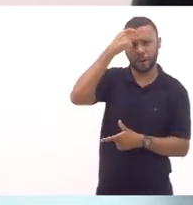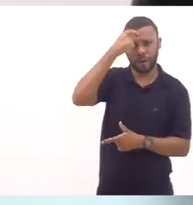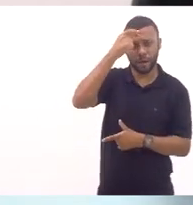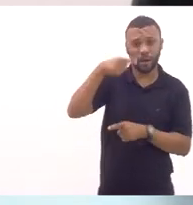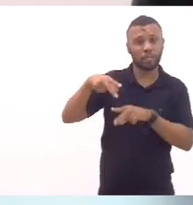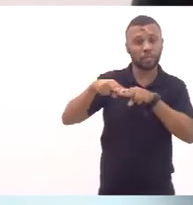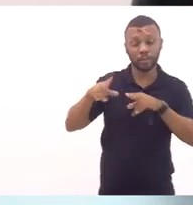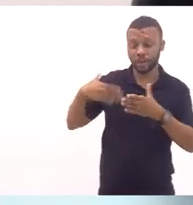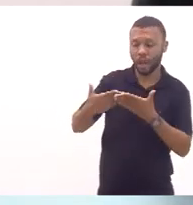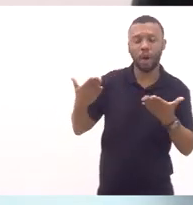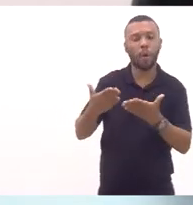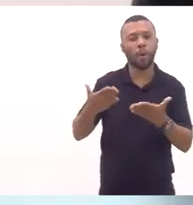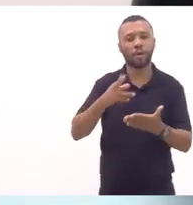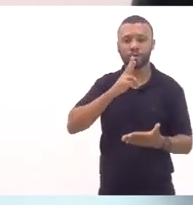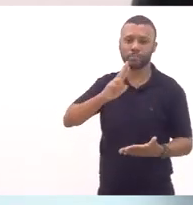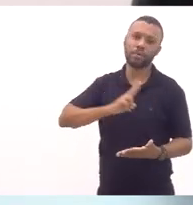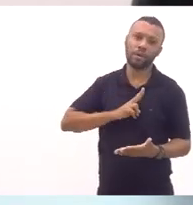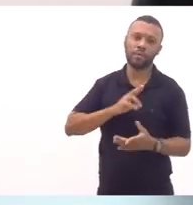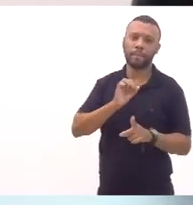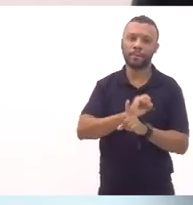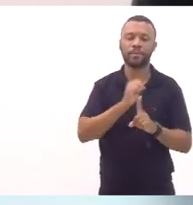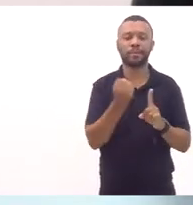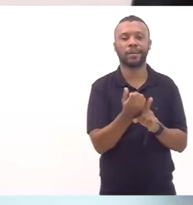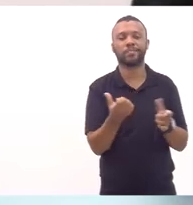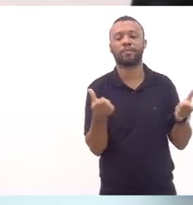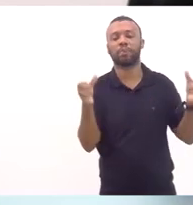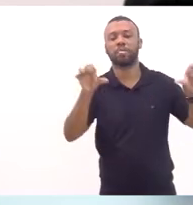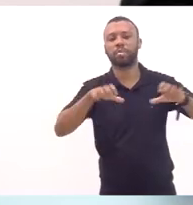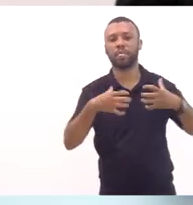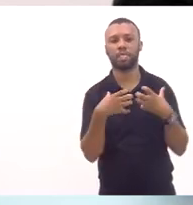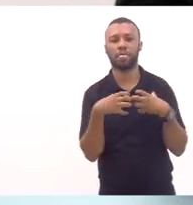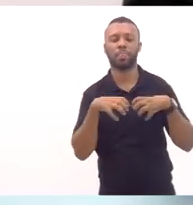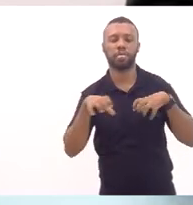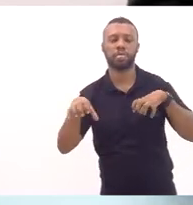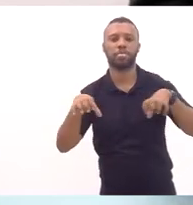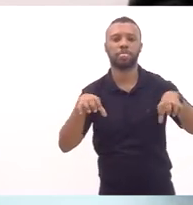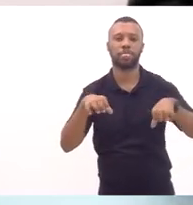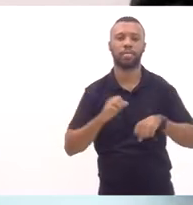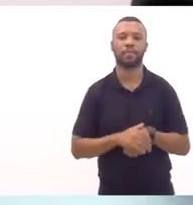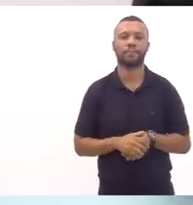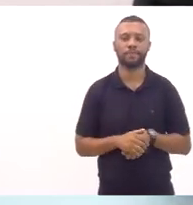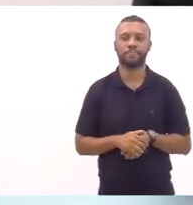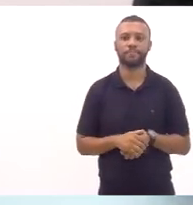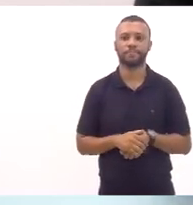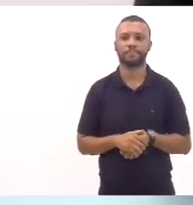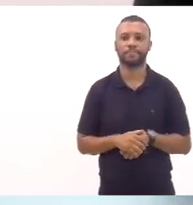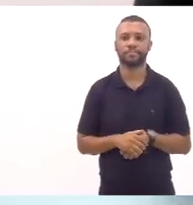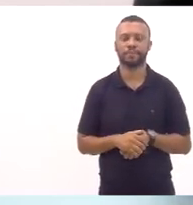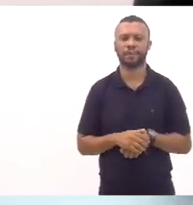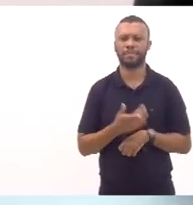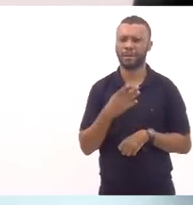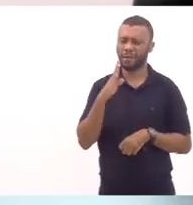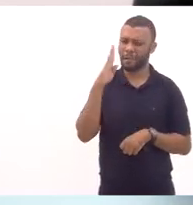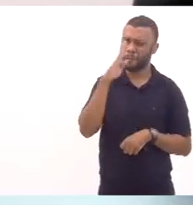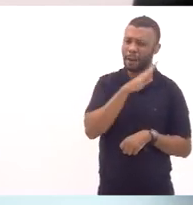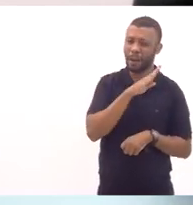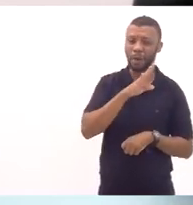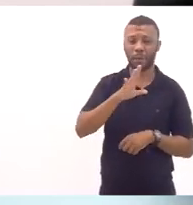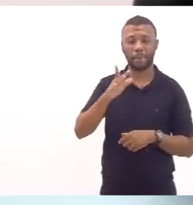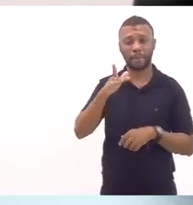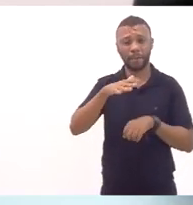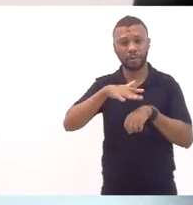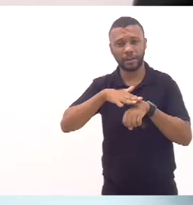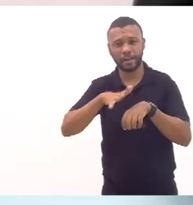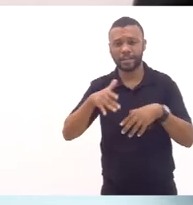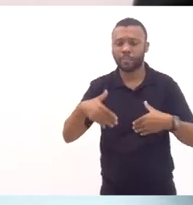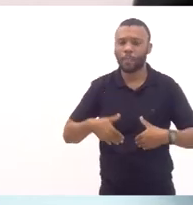temos hoje, uma sociedade dilapidada, uma sociedade fracionada, né, pelo mal, pela doença, pela